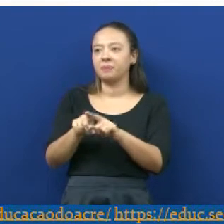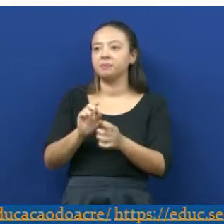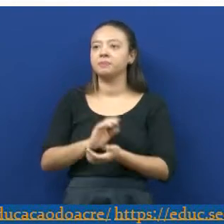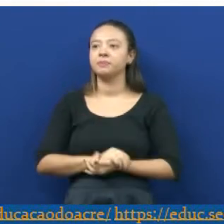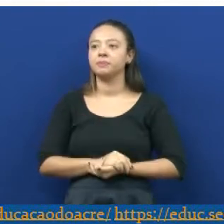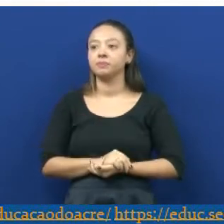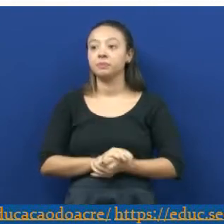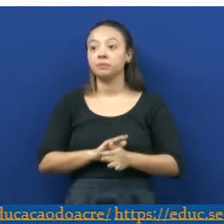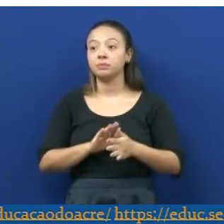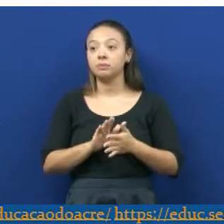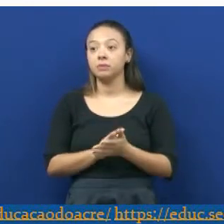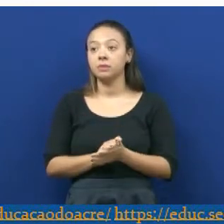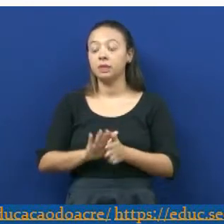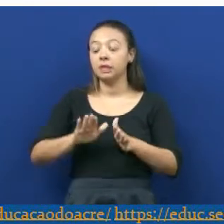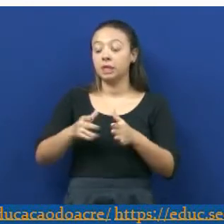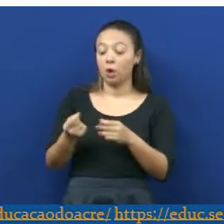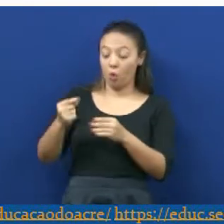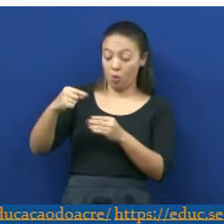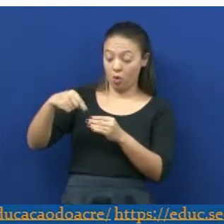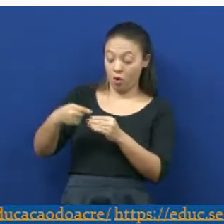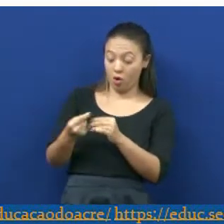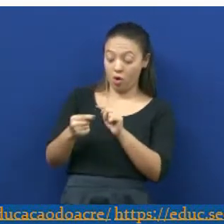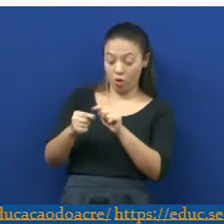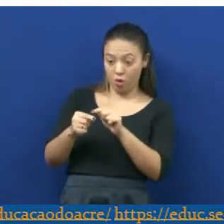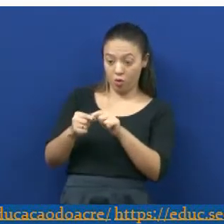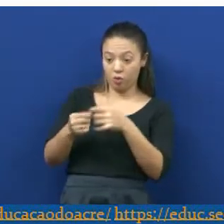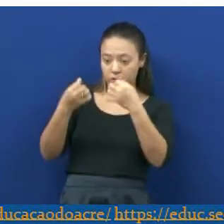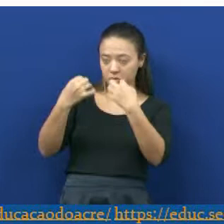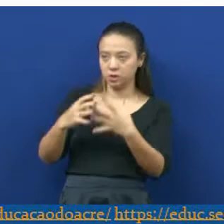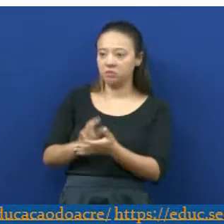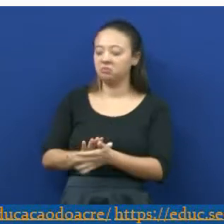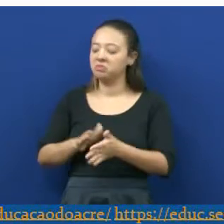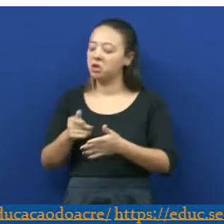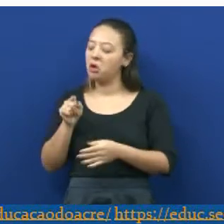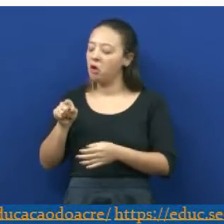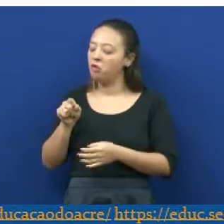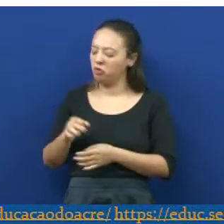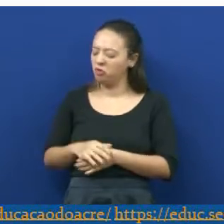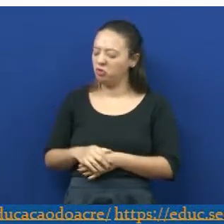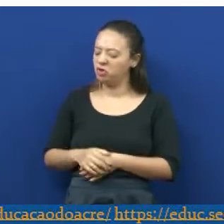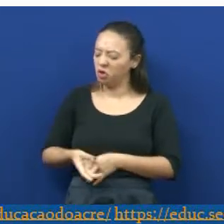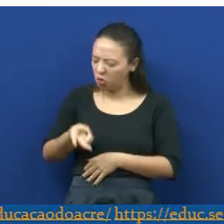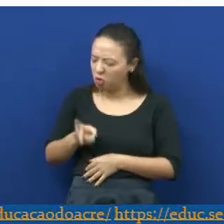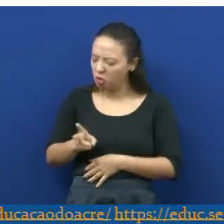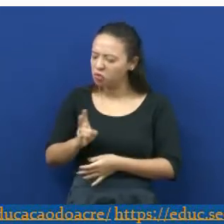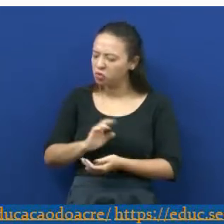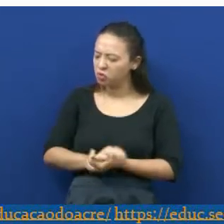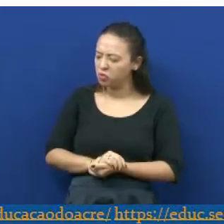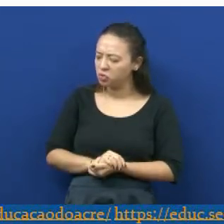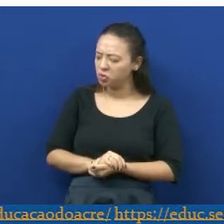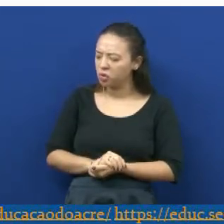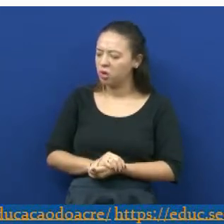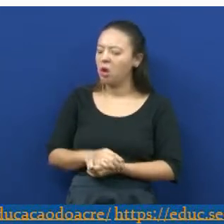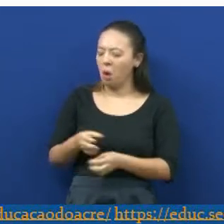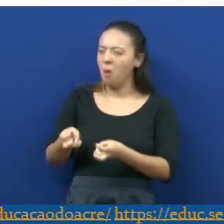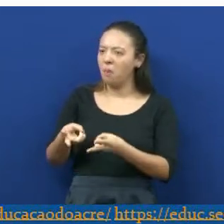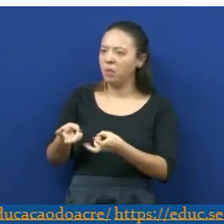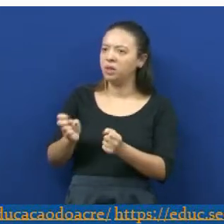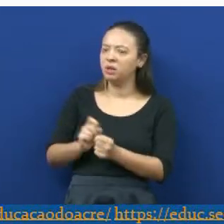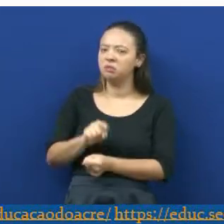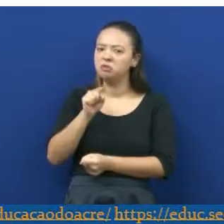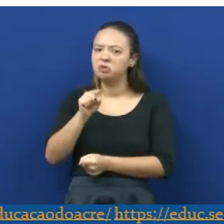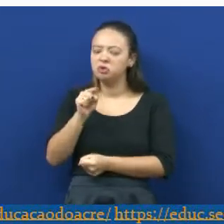poética. E dizia a agulha: "Então, senhora linha, ainda teima no que dizia há pouco? Não repara que